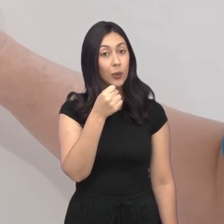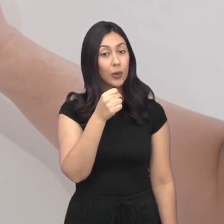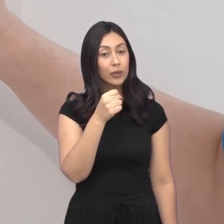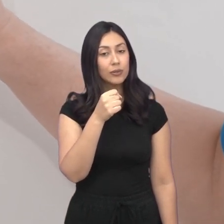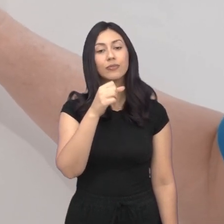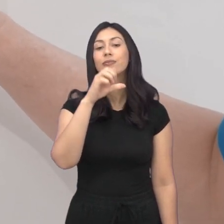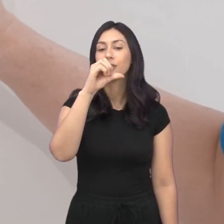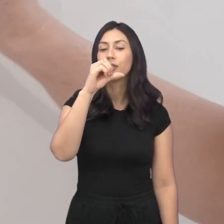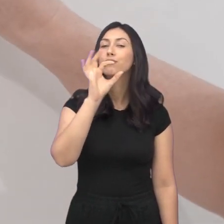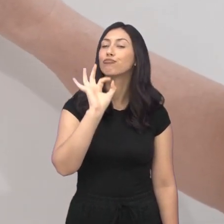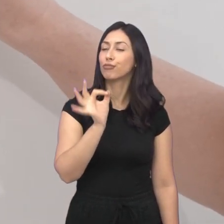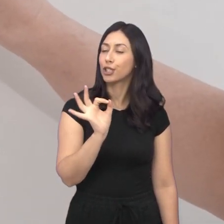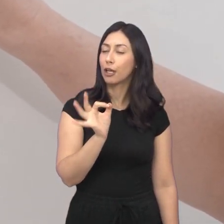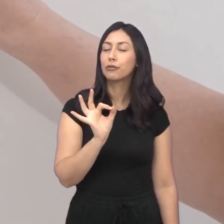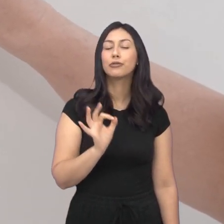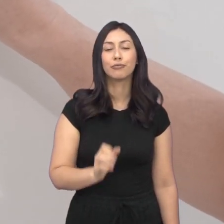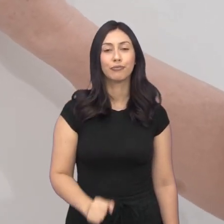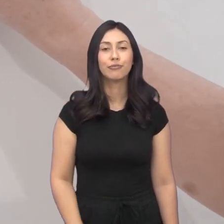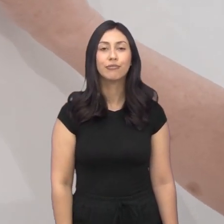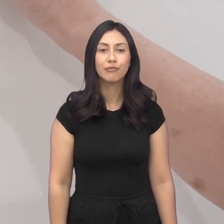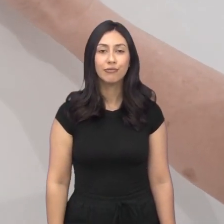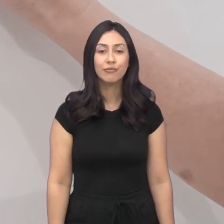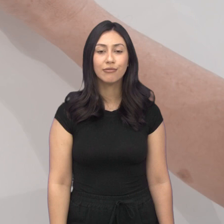7, 8, 9.